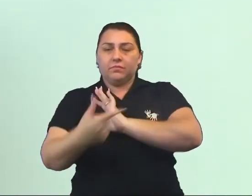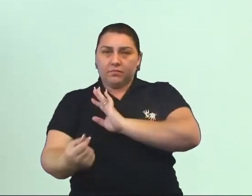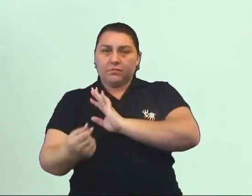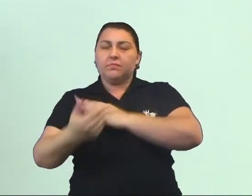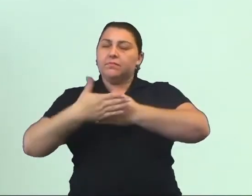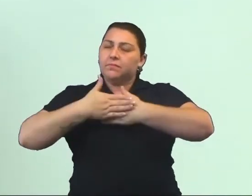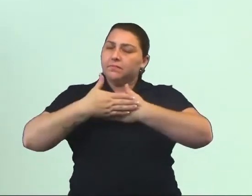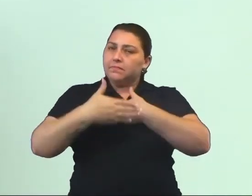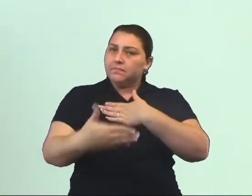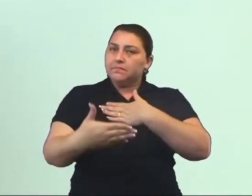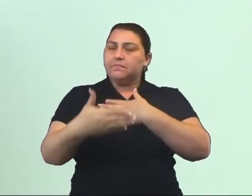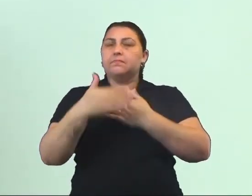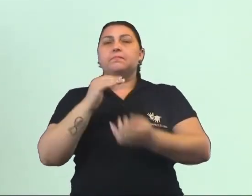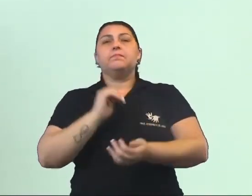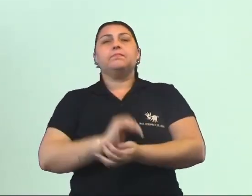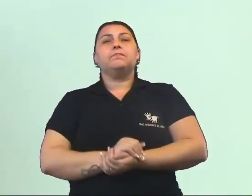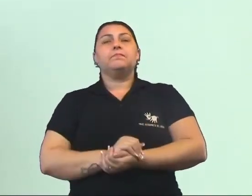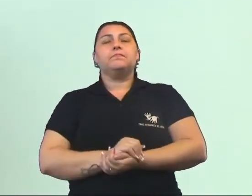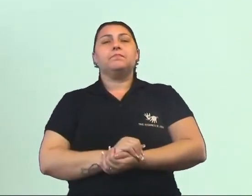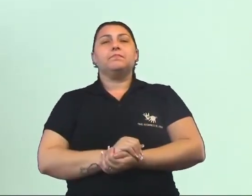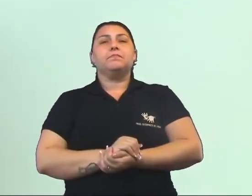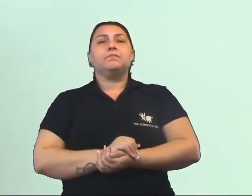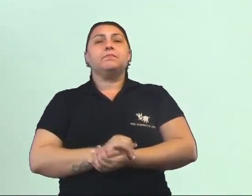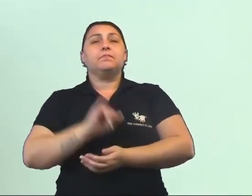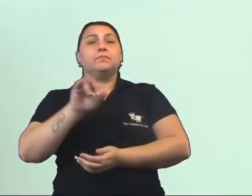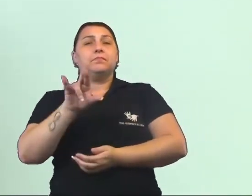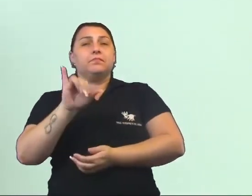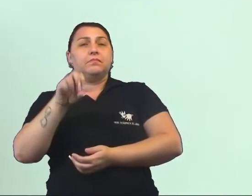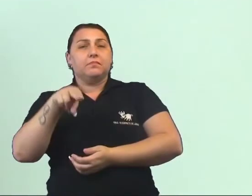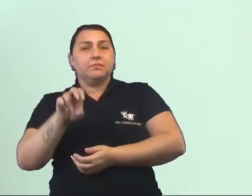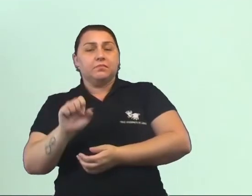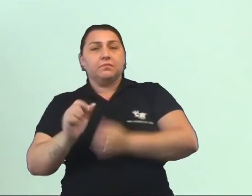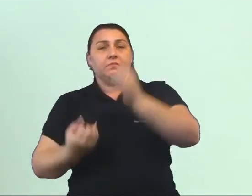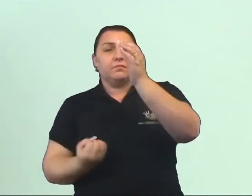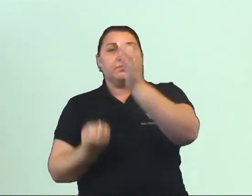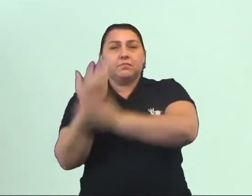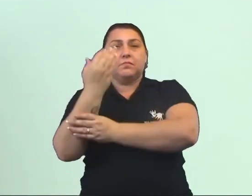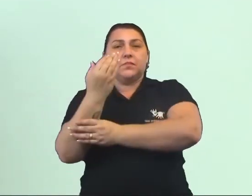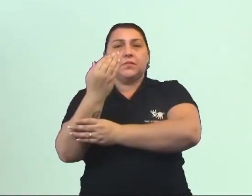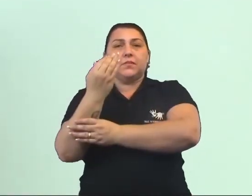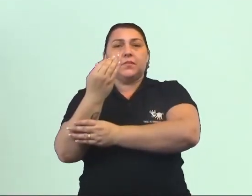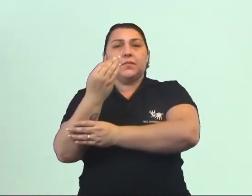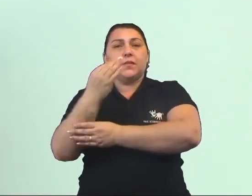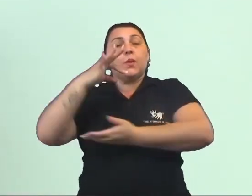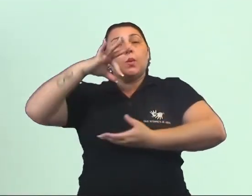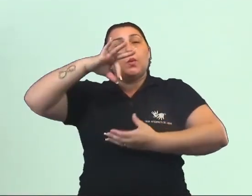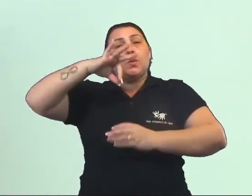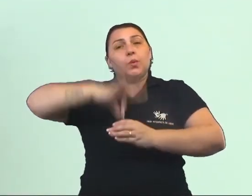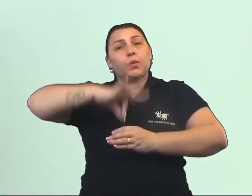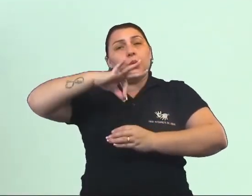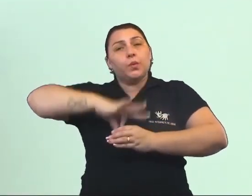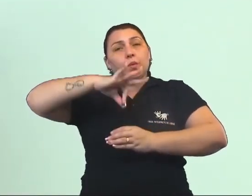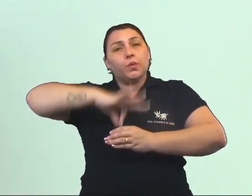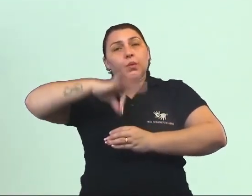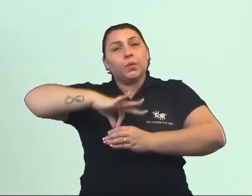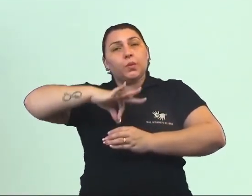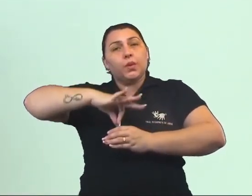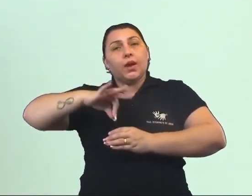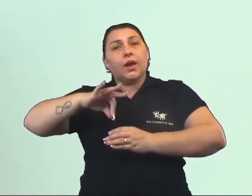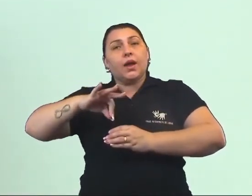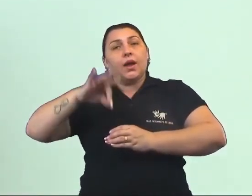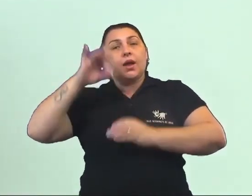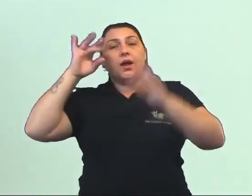a partir de Irineu Serra, surgiu o Daime, que tem uma história, tem os